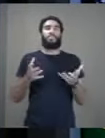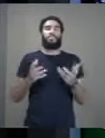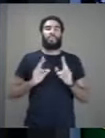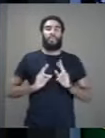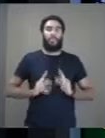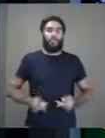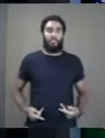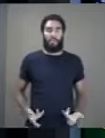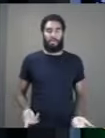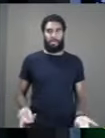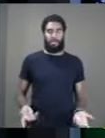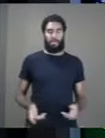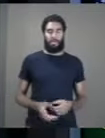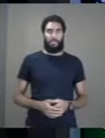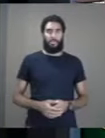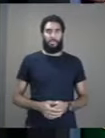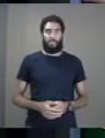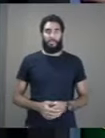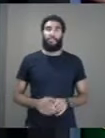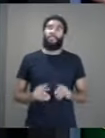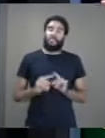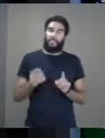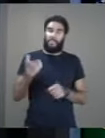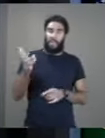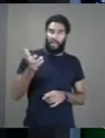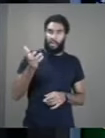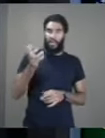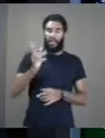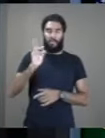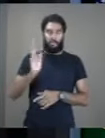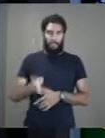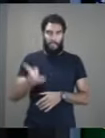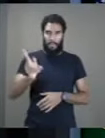de vanguarda, mas querem mexer.